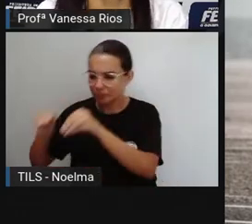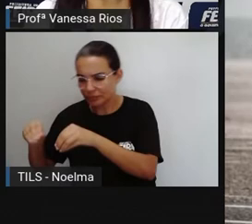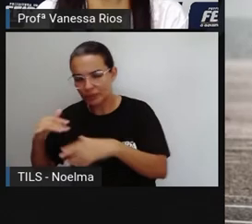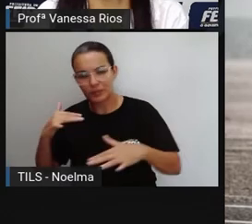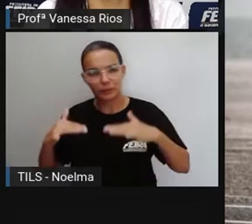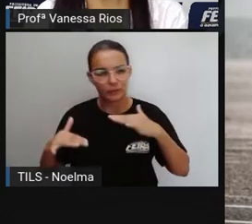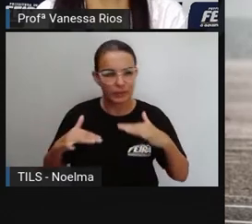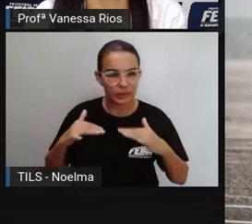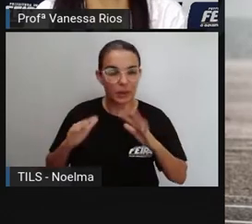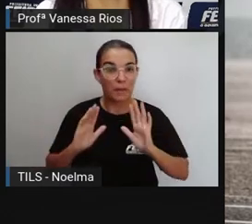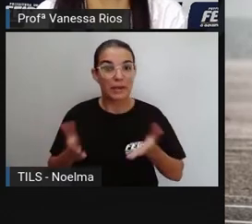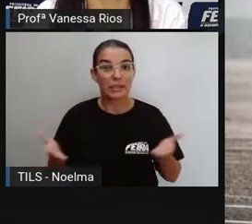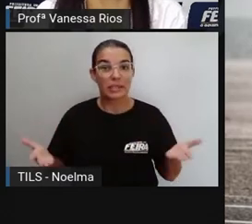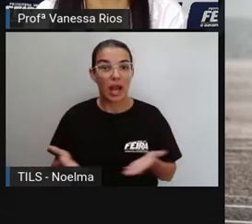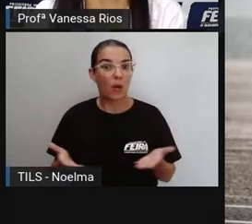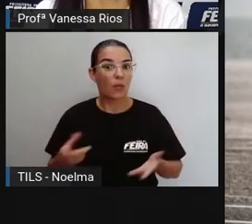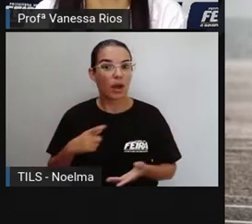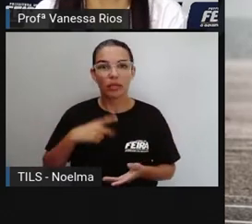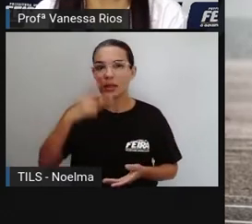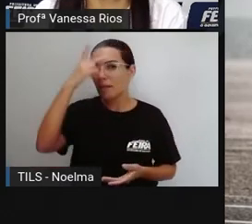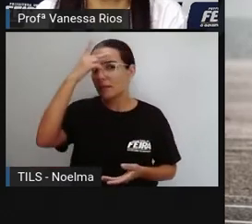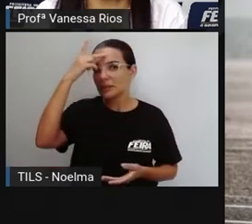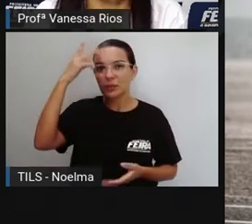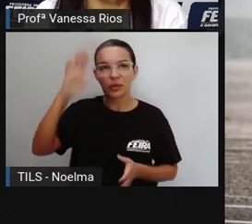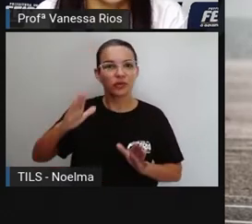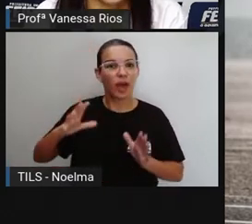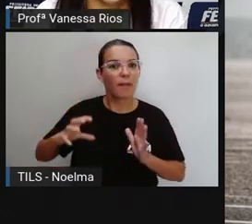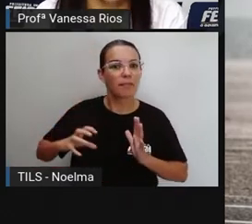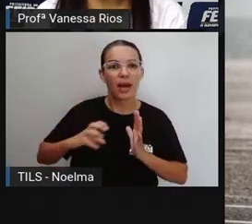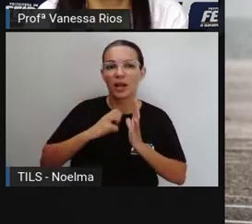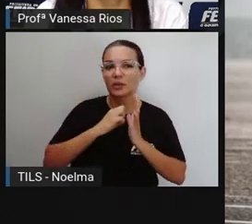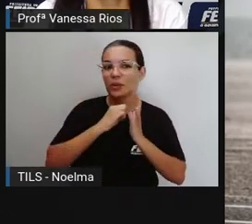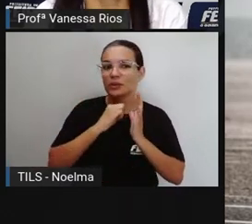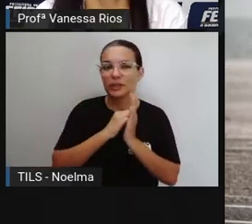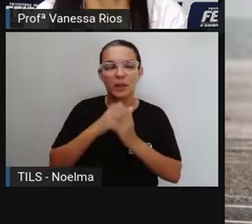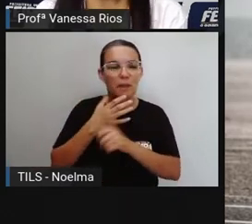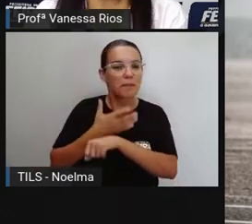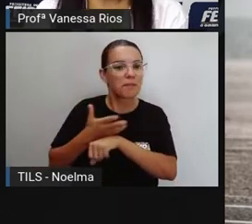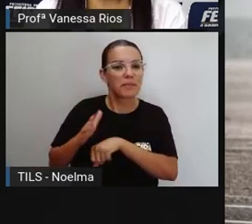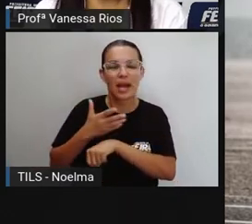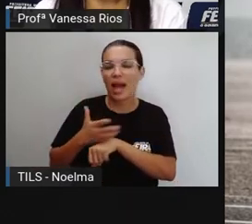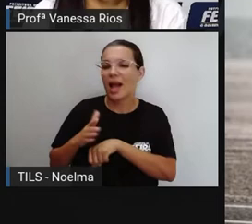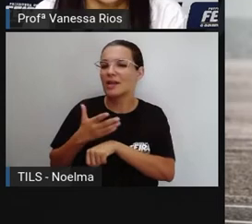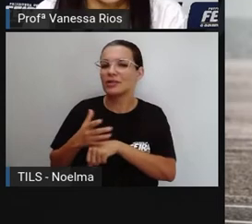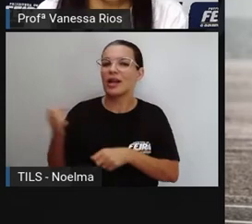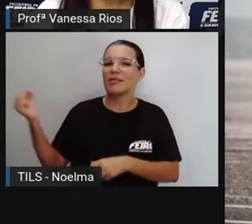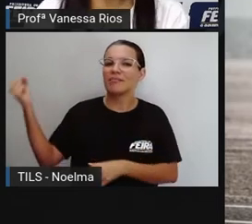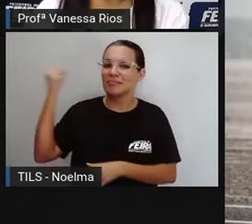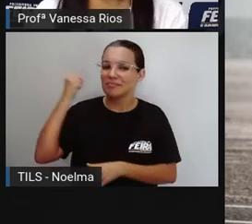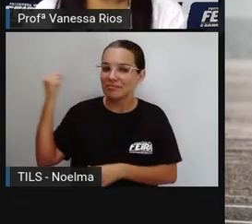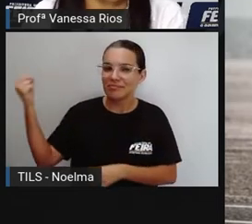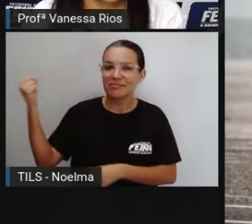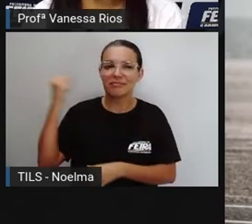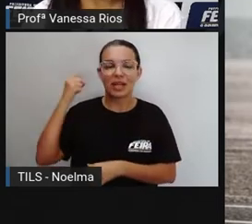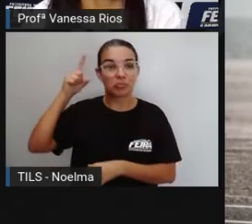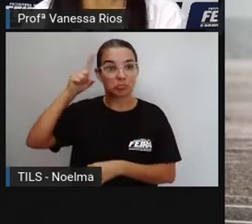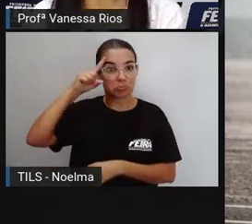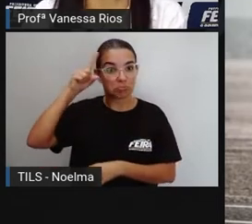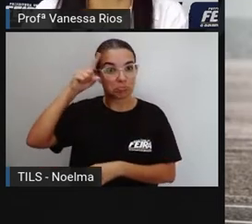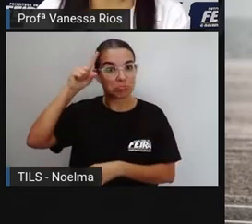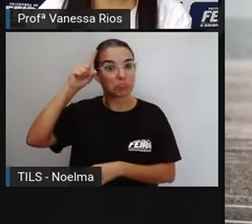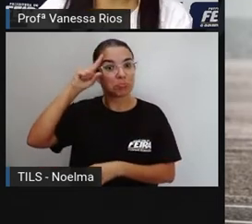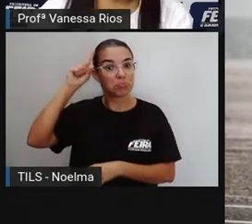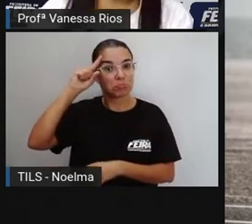movimentação, mas a gente já percebe pessoas adotando essa prática como exercício físico diário.